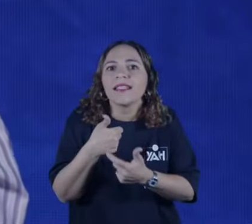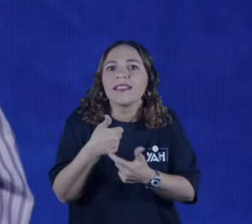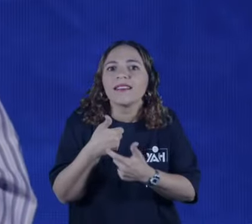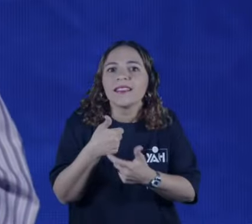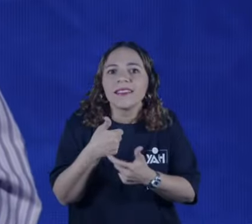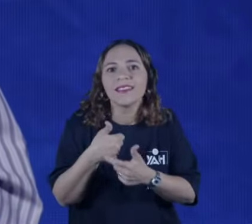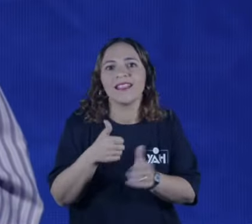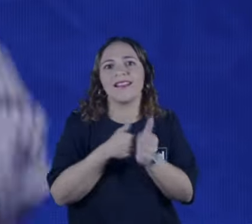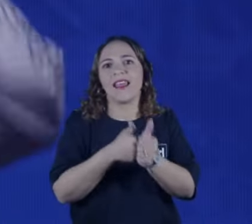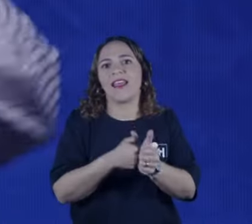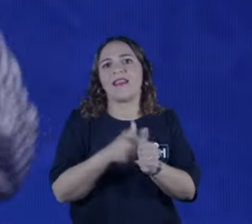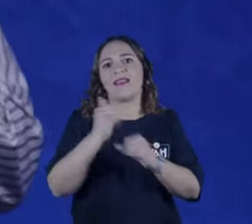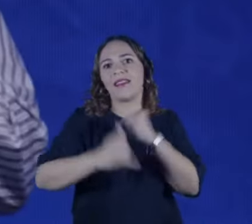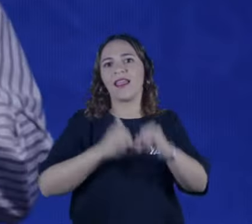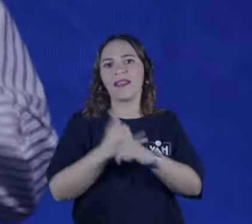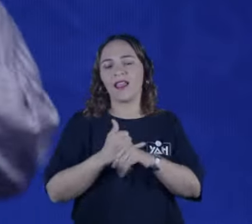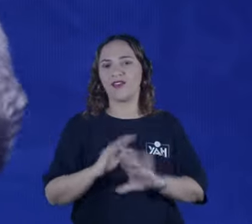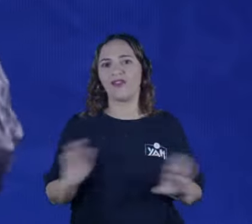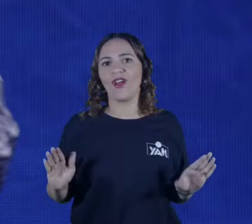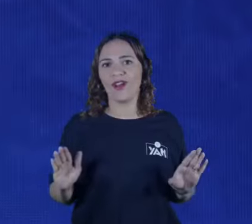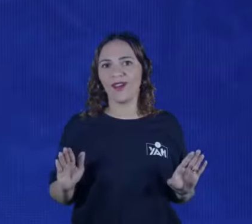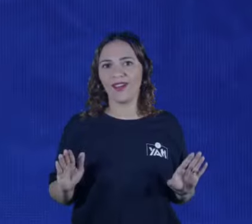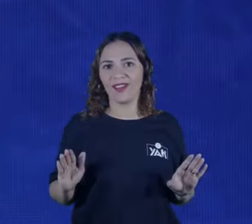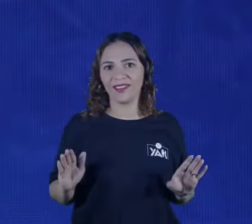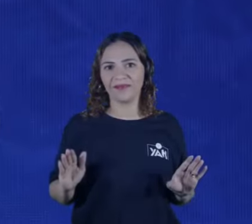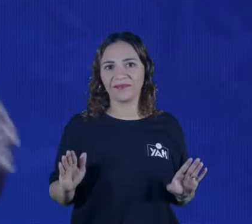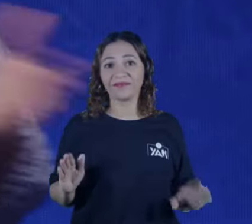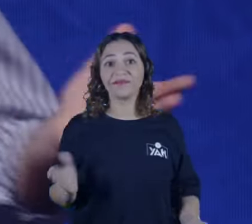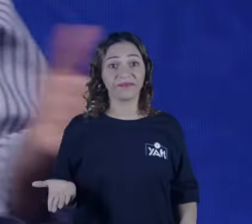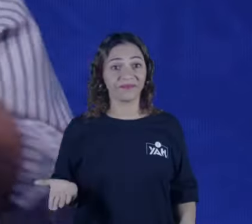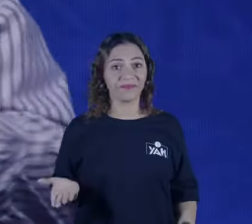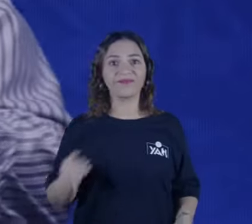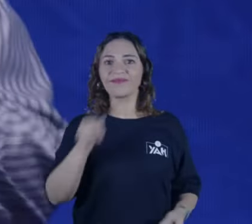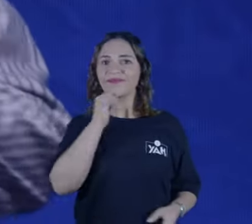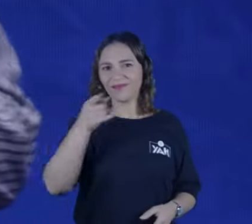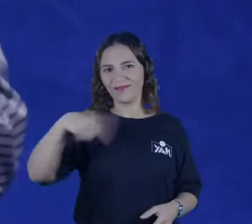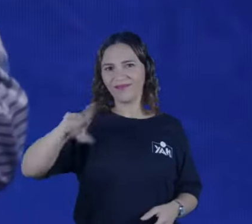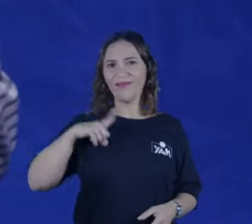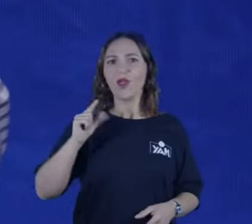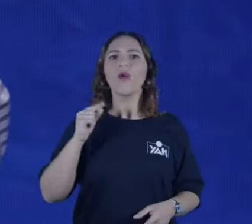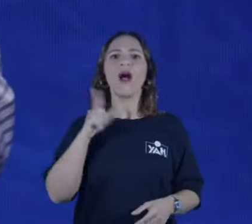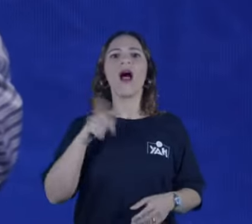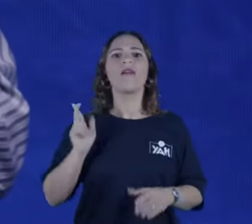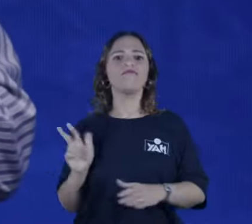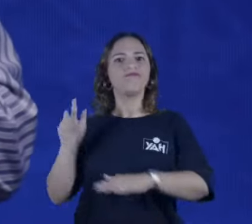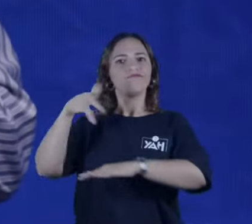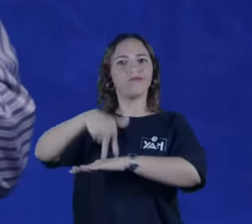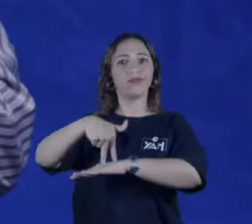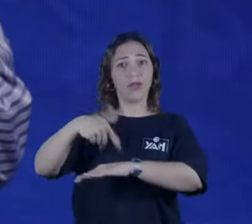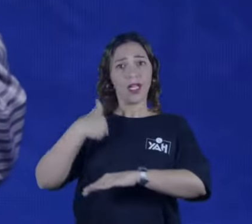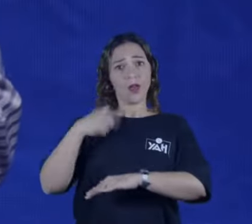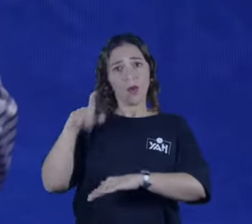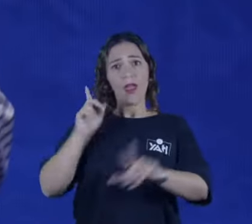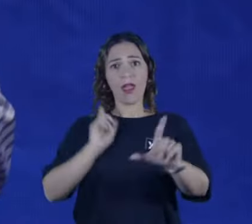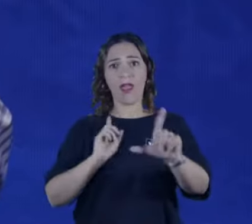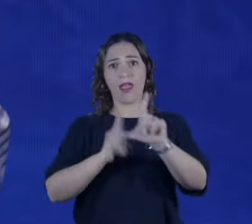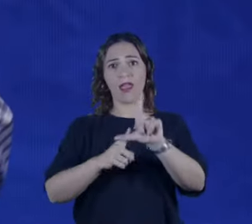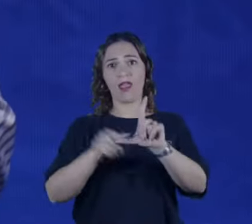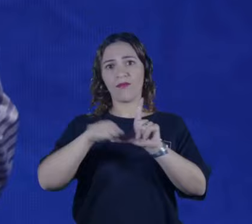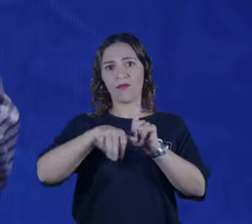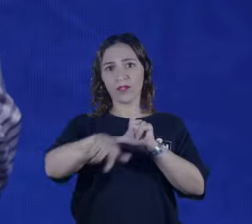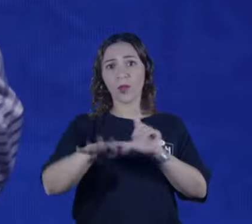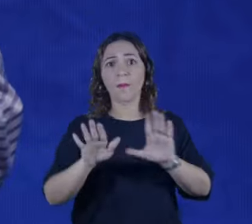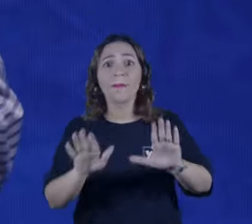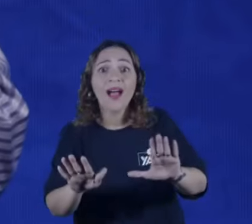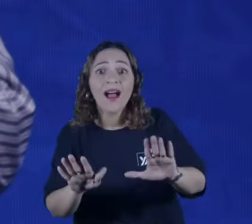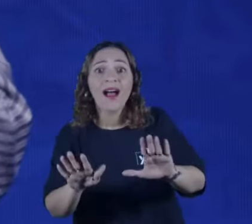influenciadores. Eu posso dizer, a gente tem esse negócio de lugar de fala, né? Porque eu sou um influenciador, mas eu nunca na